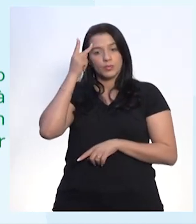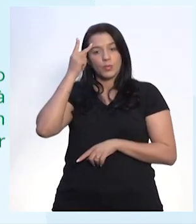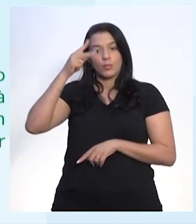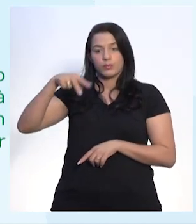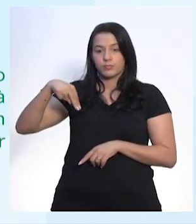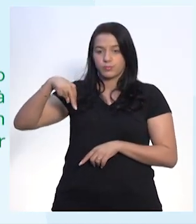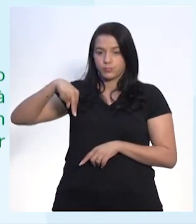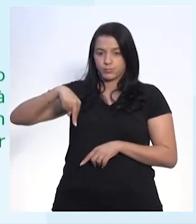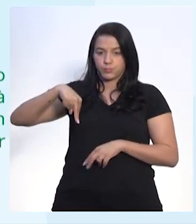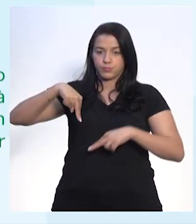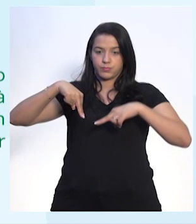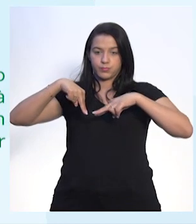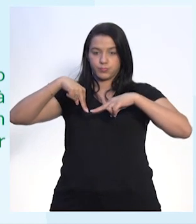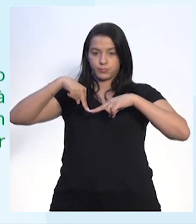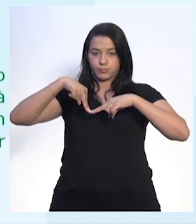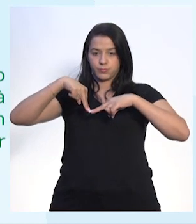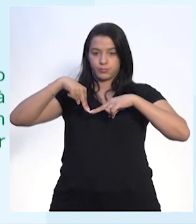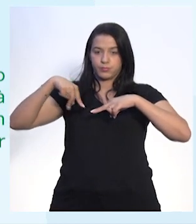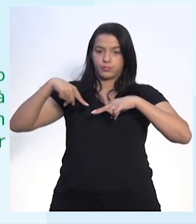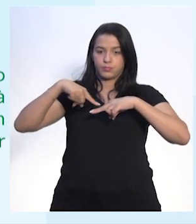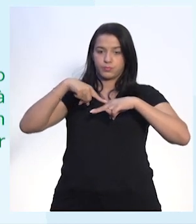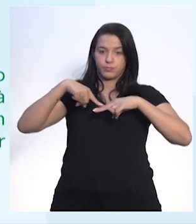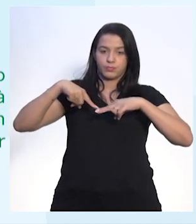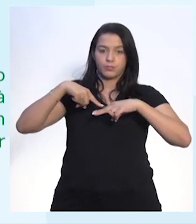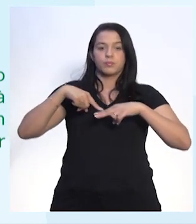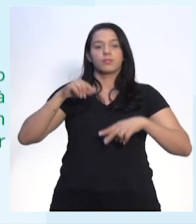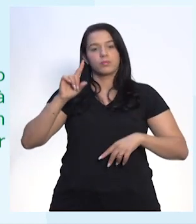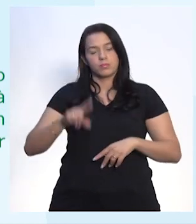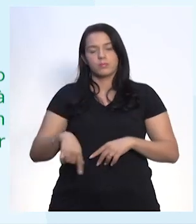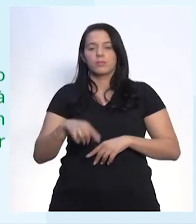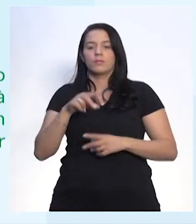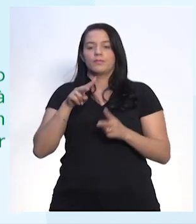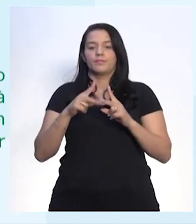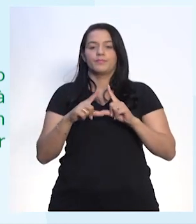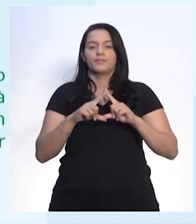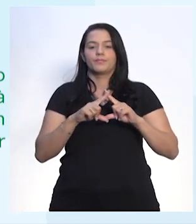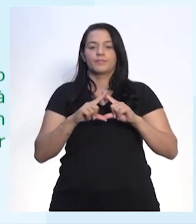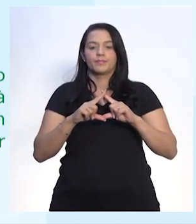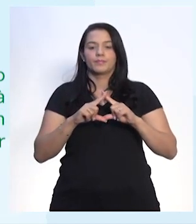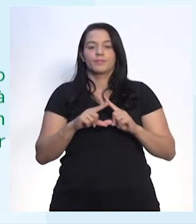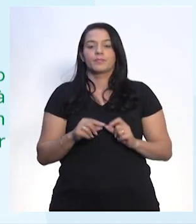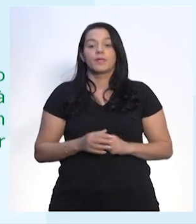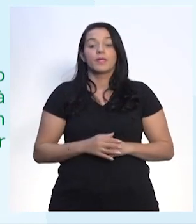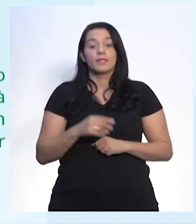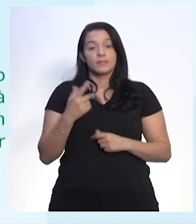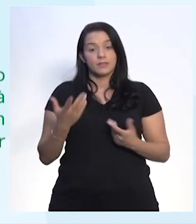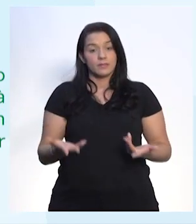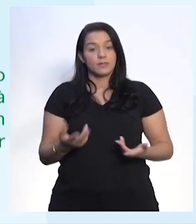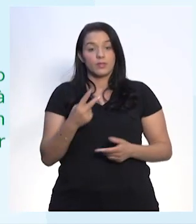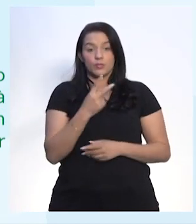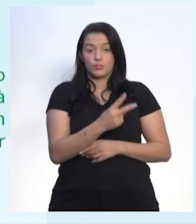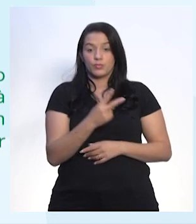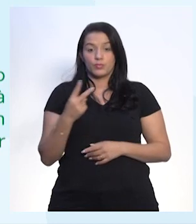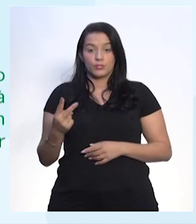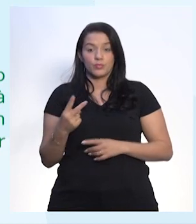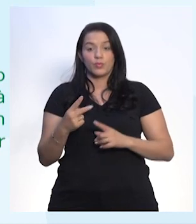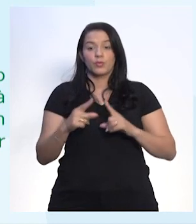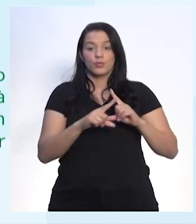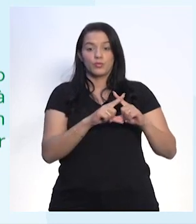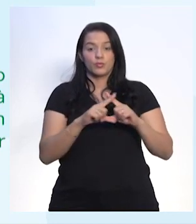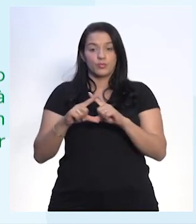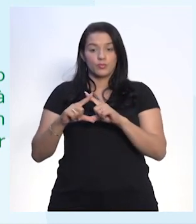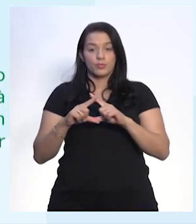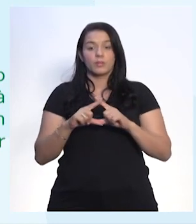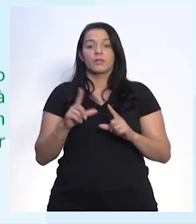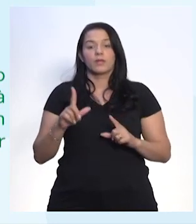no caso aí, a sombra no solo, formando um triângulo. Sendo os dois triângulos semelhantes, eu